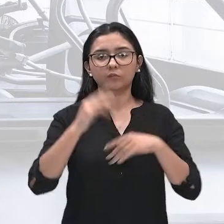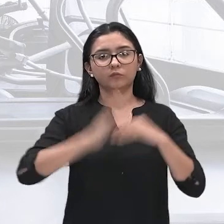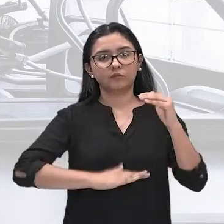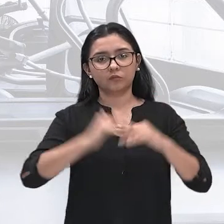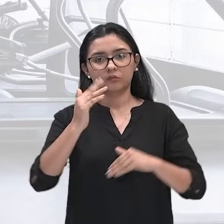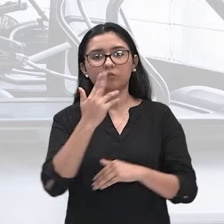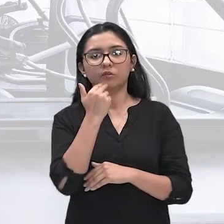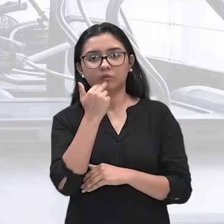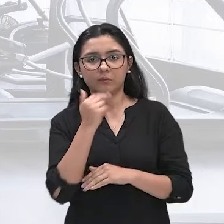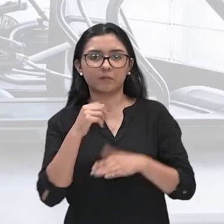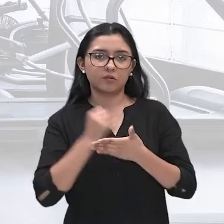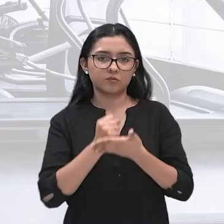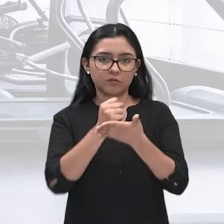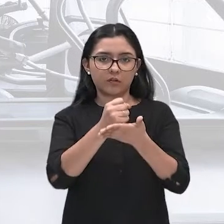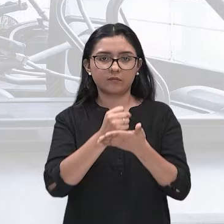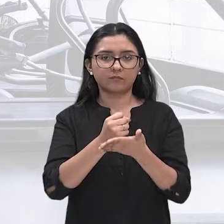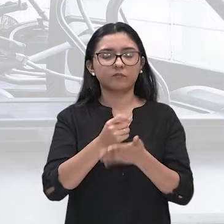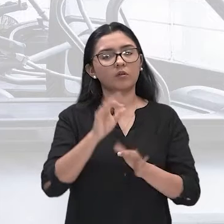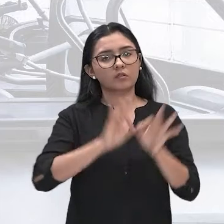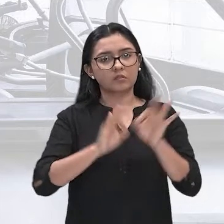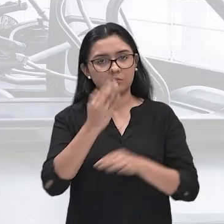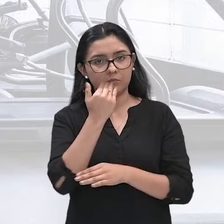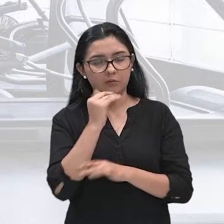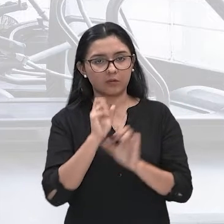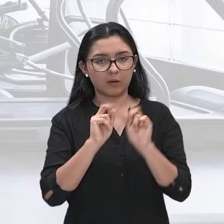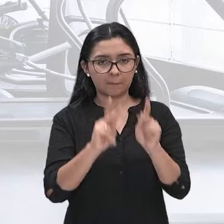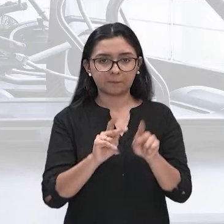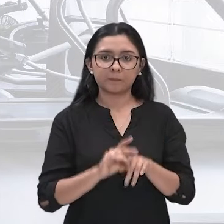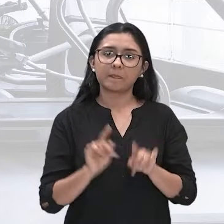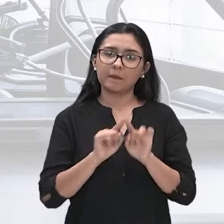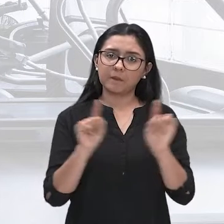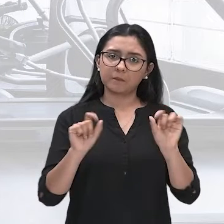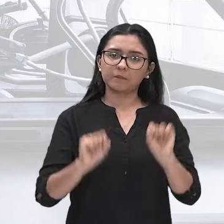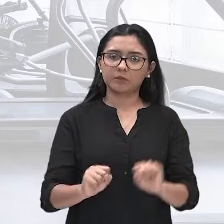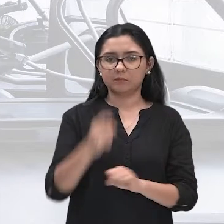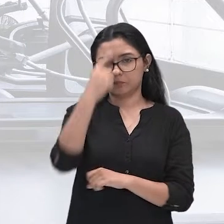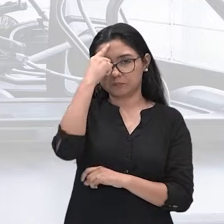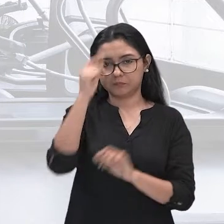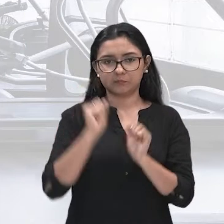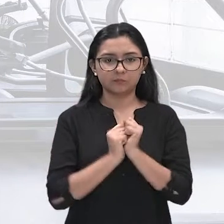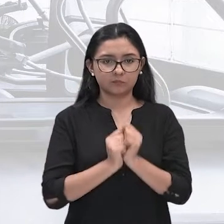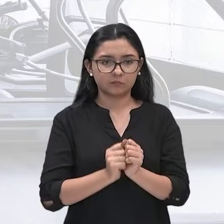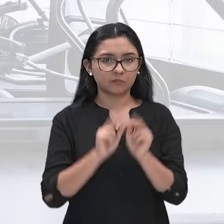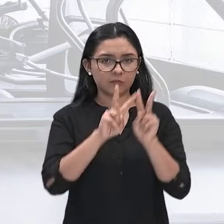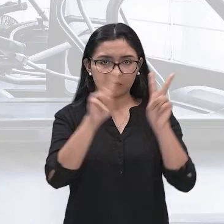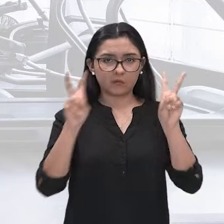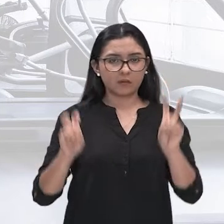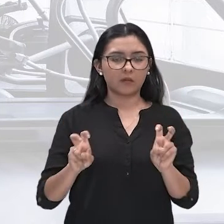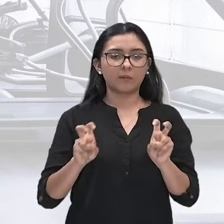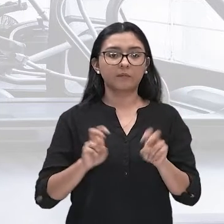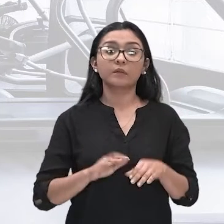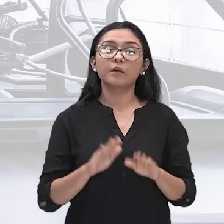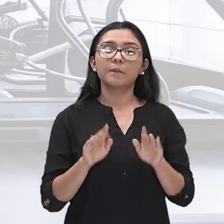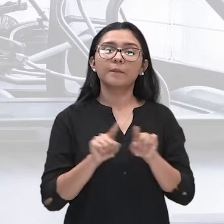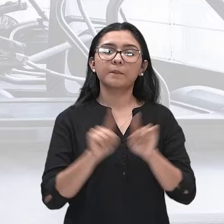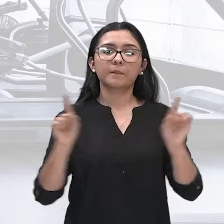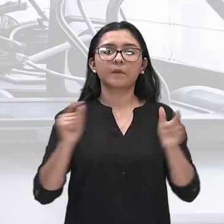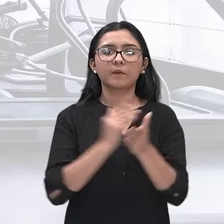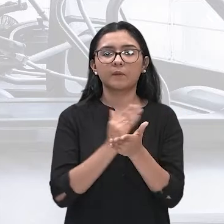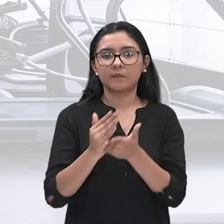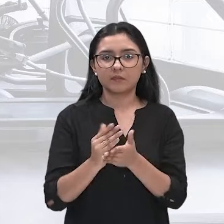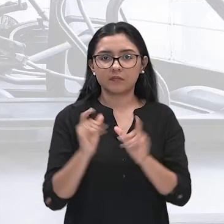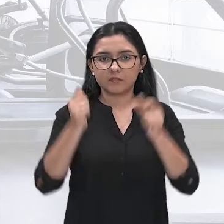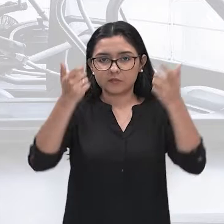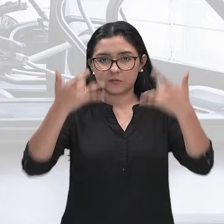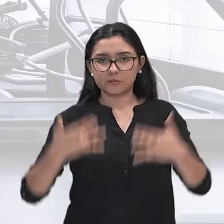para ajustar a sua alimentação. Mas a gente pode pensar um pouquinho sobre esse assunto, tá bom? E aí, nós vamos começar falando um pouquinho dessa